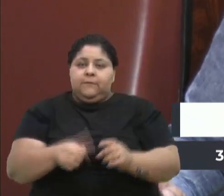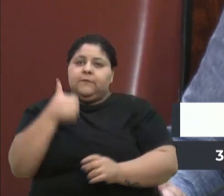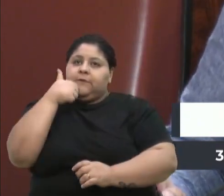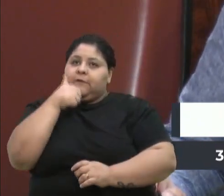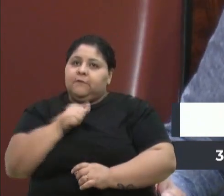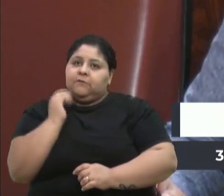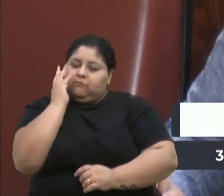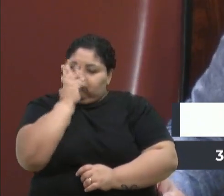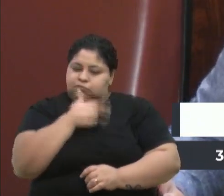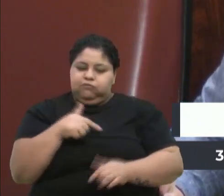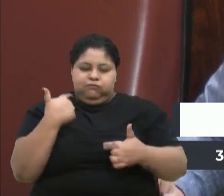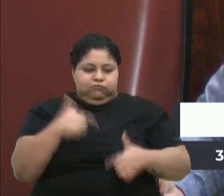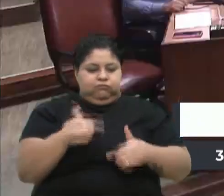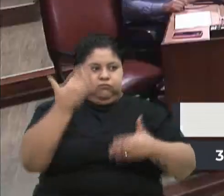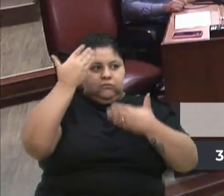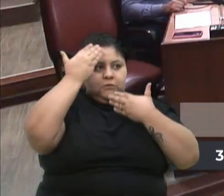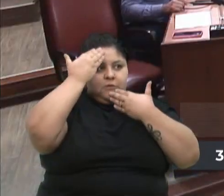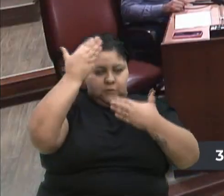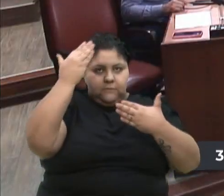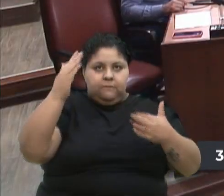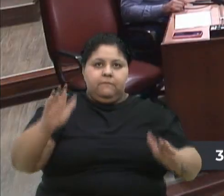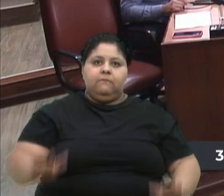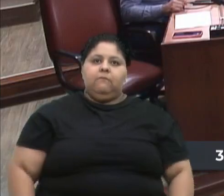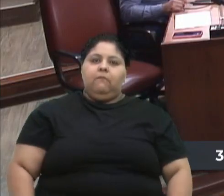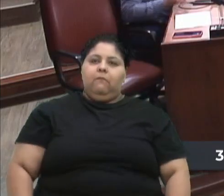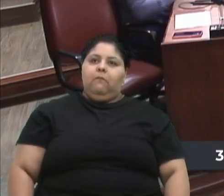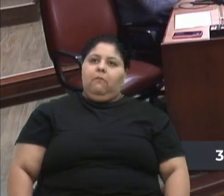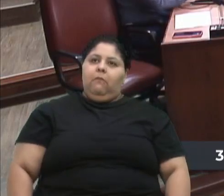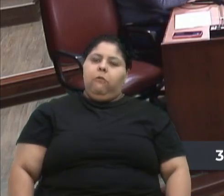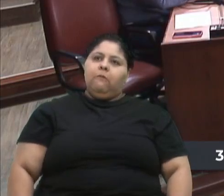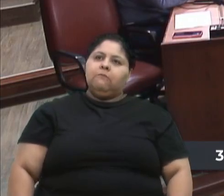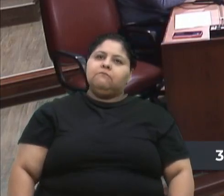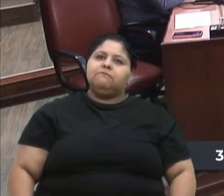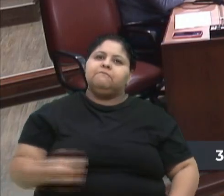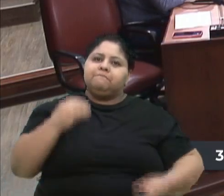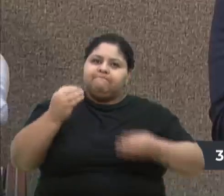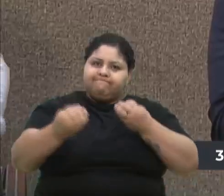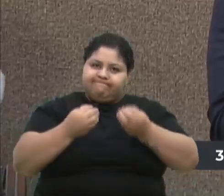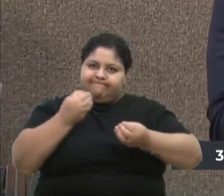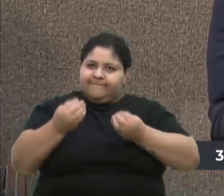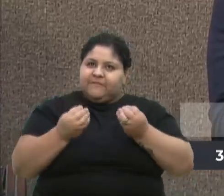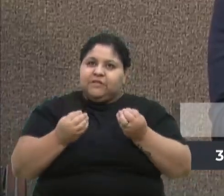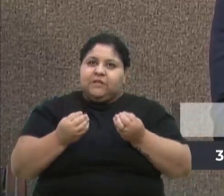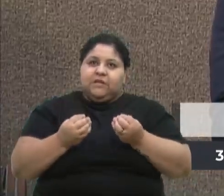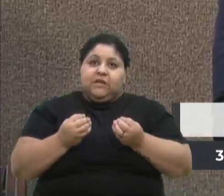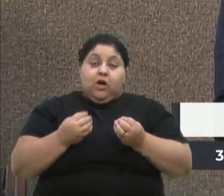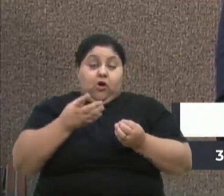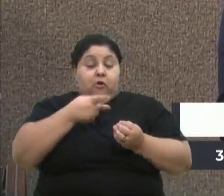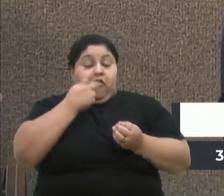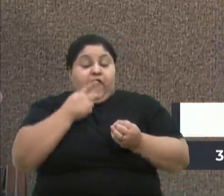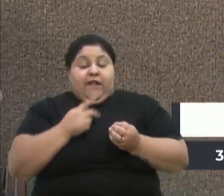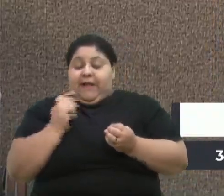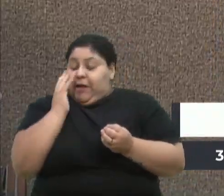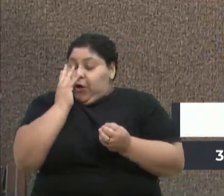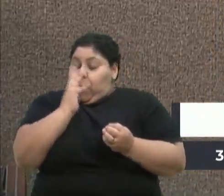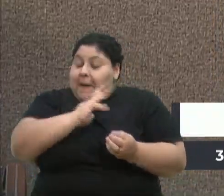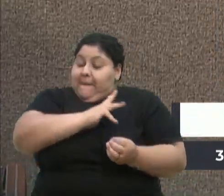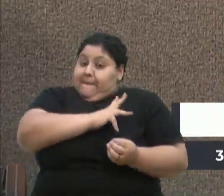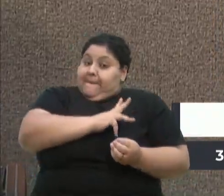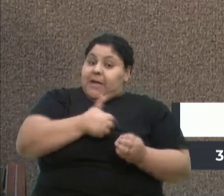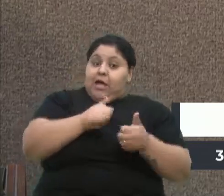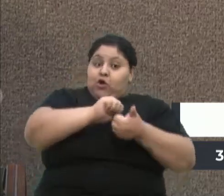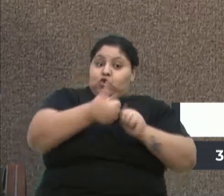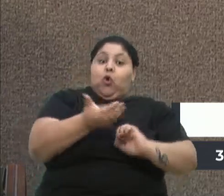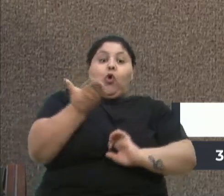belíssimo trabalho. Obrigado, vereador Alberto Meneguzzi. Parabéns, vereador Lucas, era isso. E quando eu falei me deliciei com o jogo do Inter, foi por causa da qualidade dos